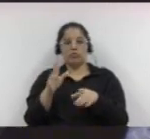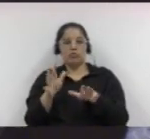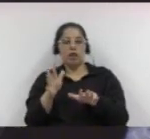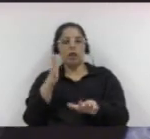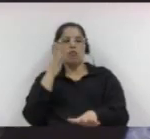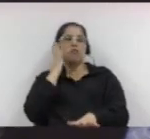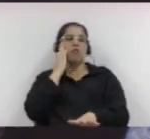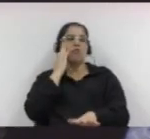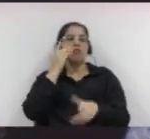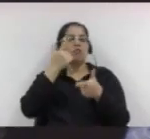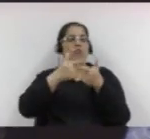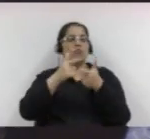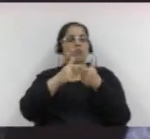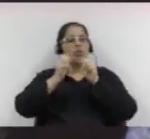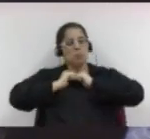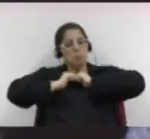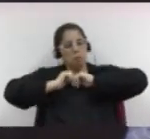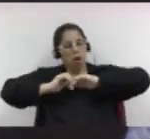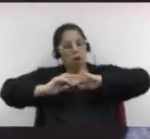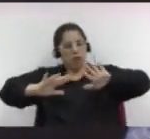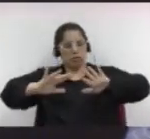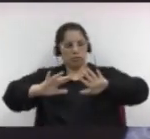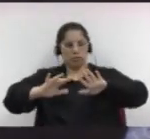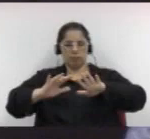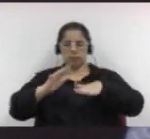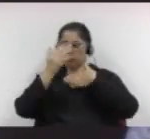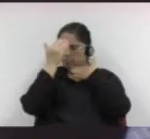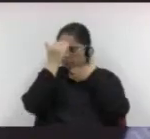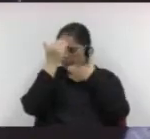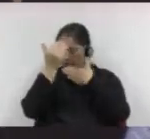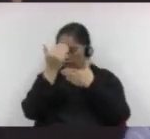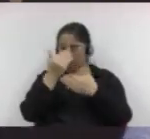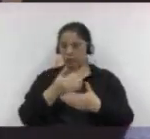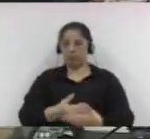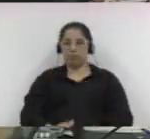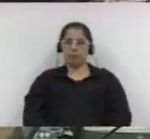no nosso município. Só isso. Muito obrigado, senhor.